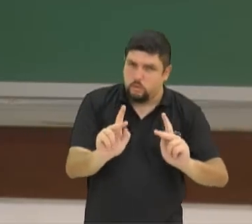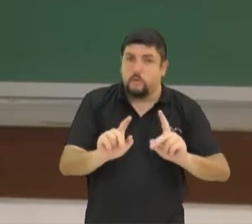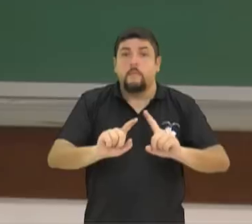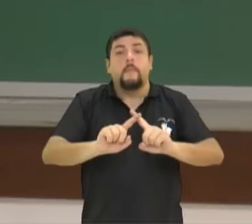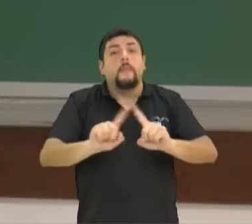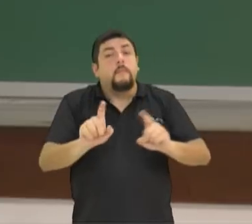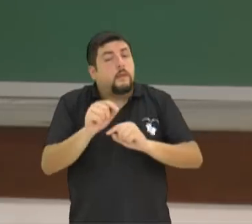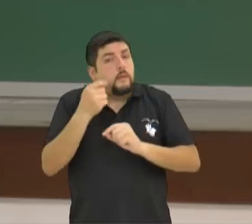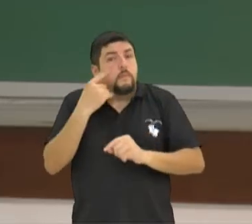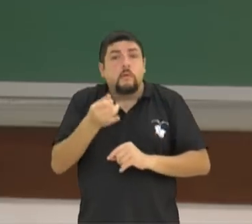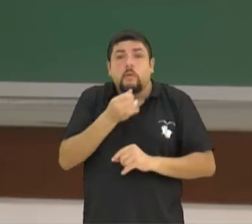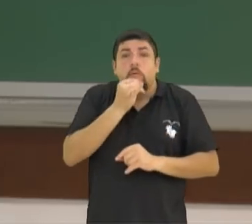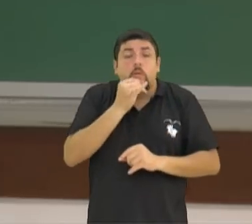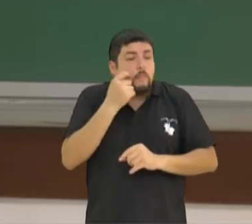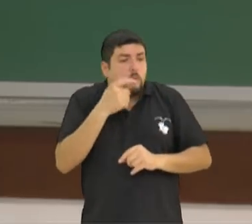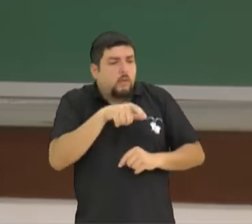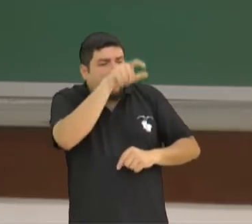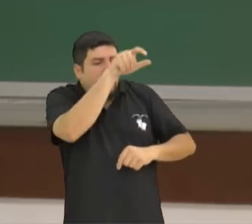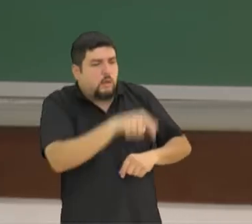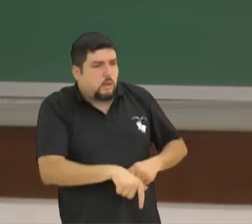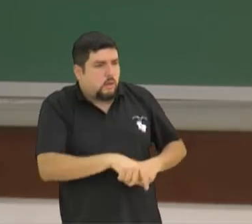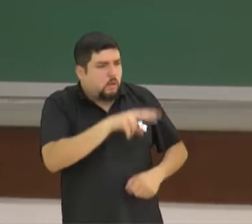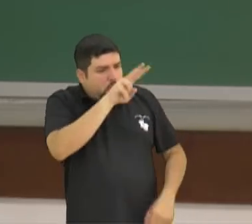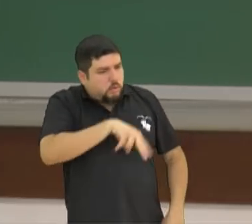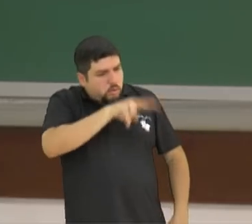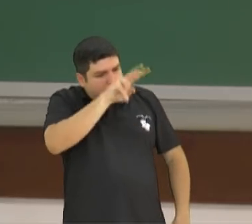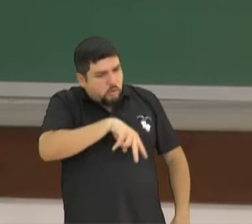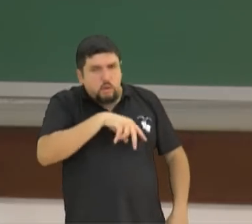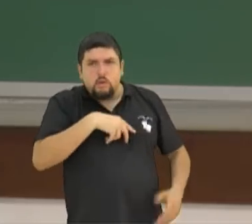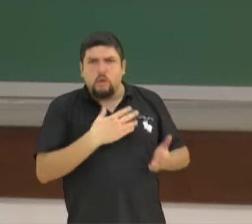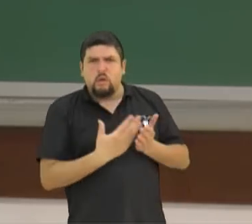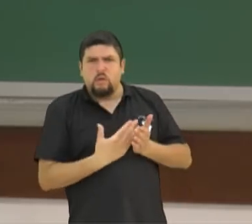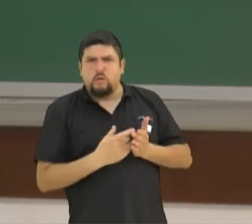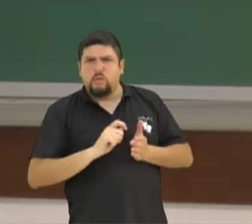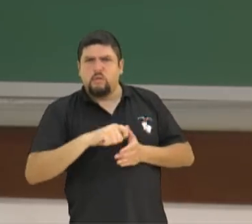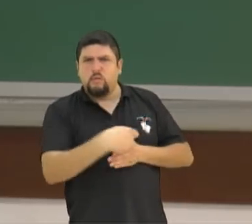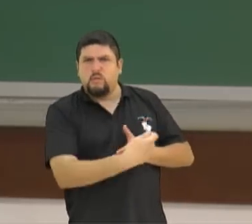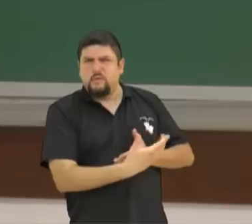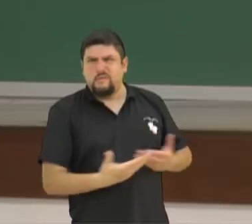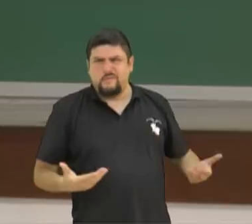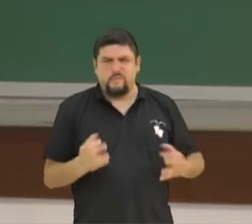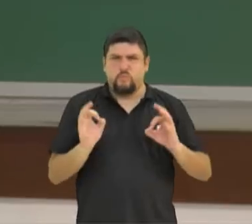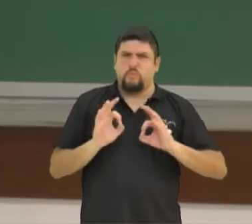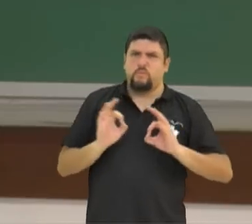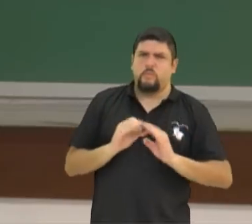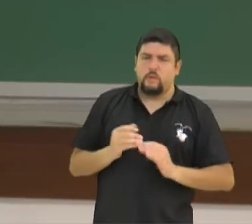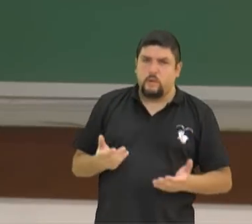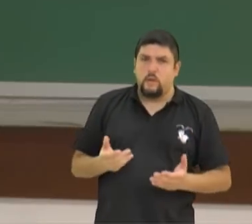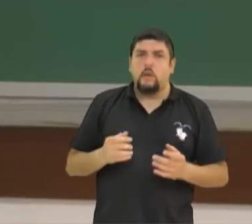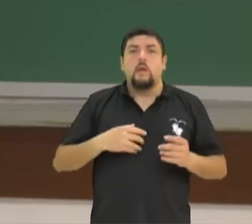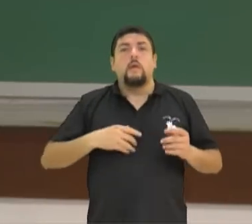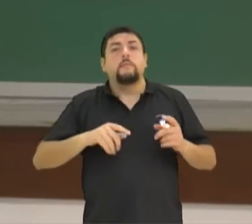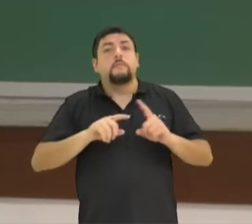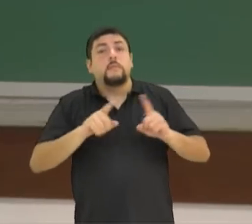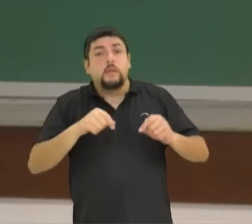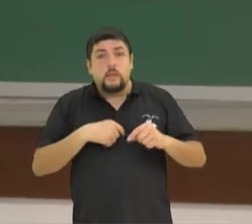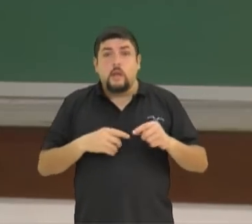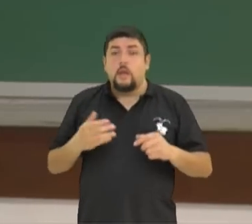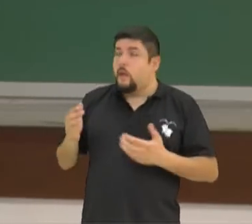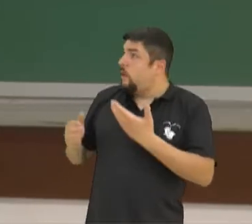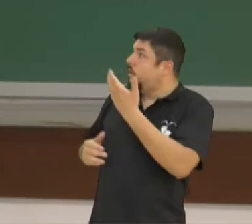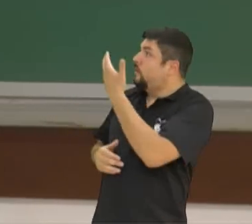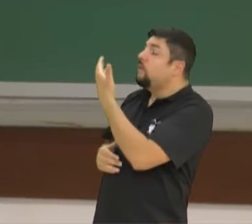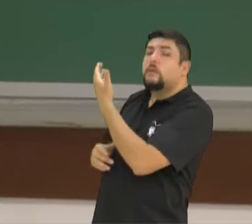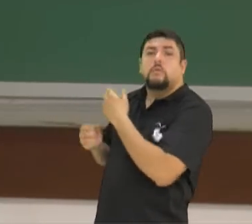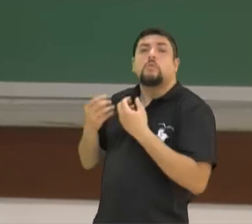fazer inferências, né, do estado de espírito que a pessoa está, a forma como ela está vestida, sim, isso é possível. Mas nesse caso, a gente tem um